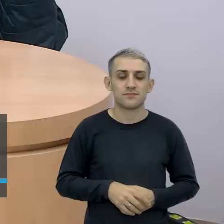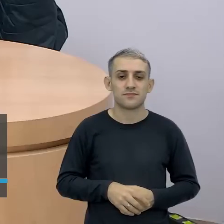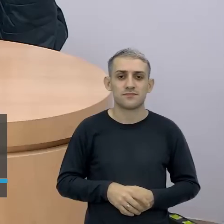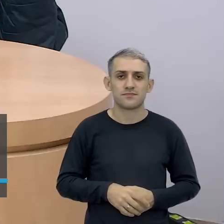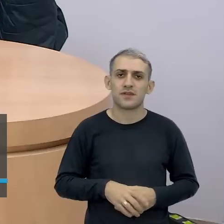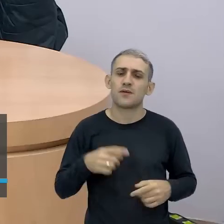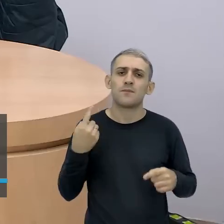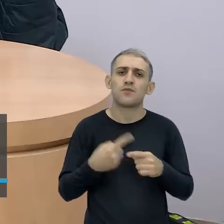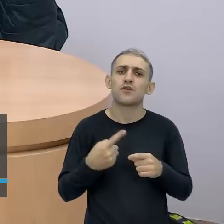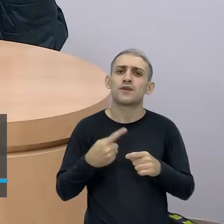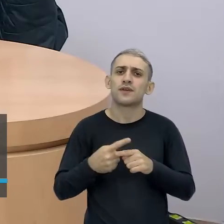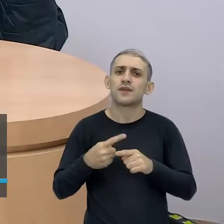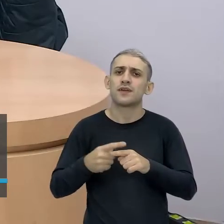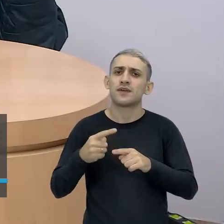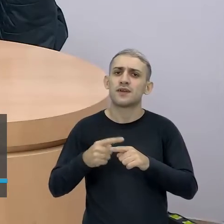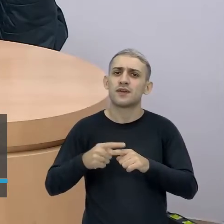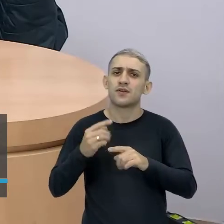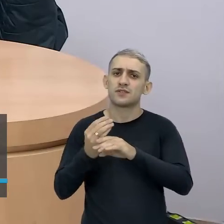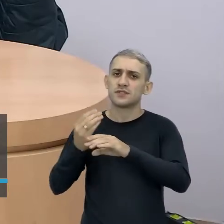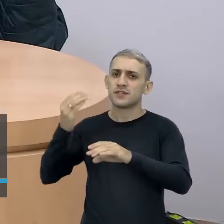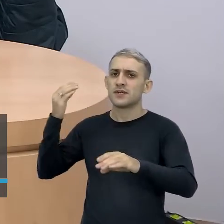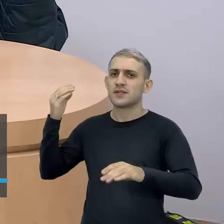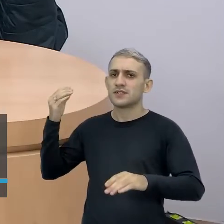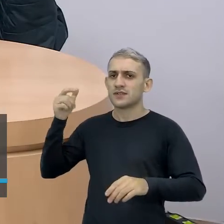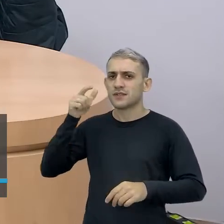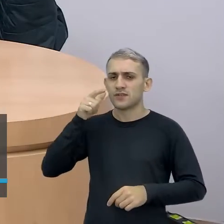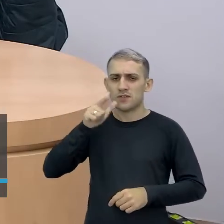Por que o engenheiro ganha mais que o servente de obra?